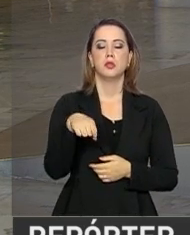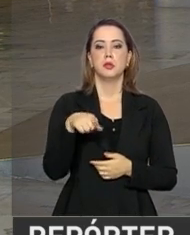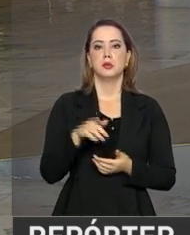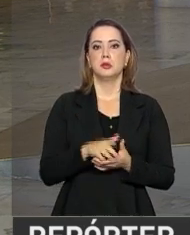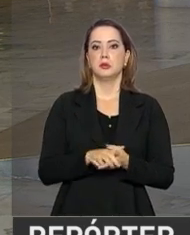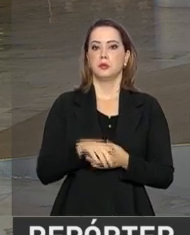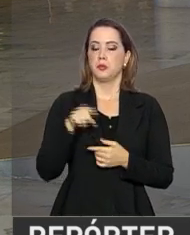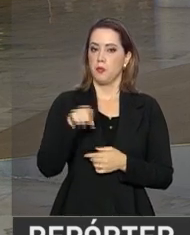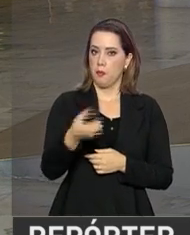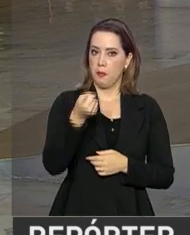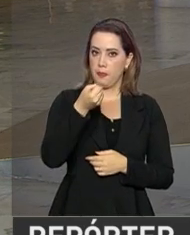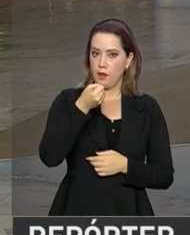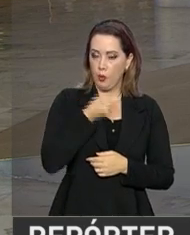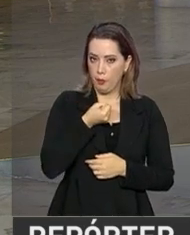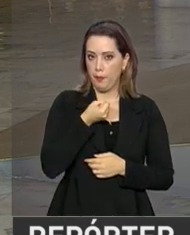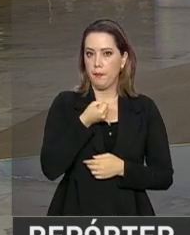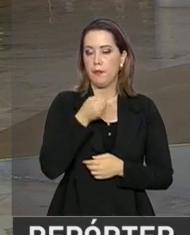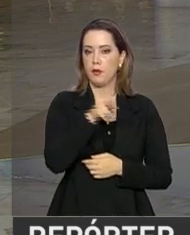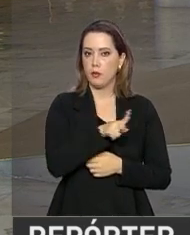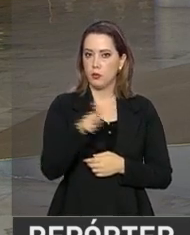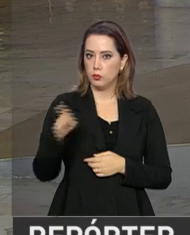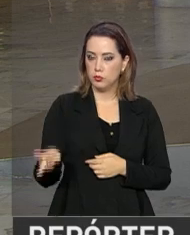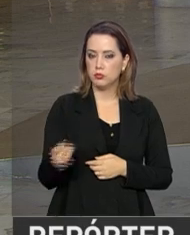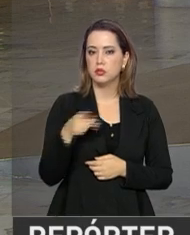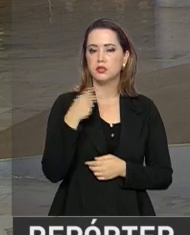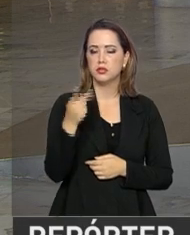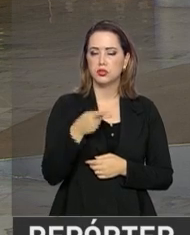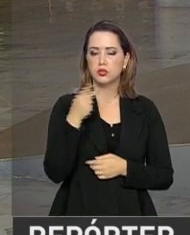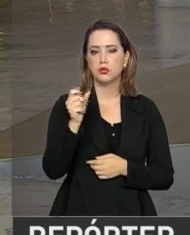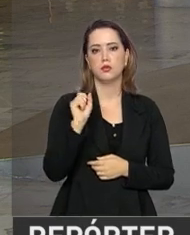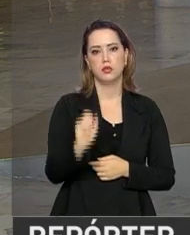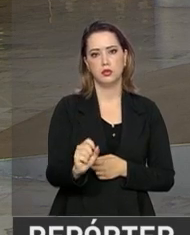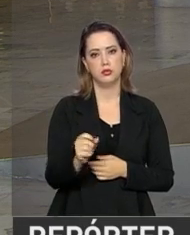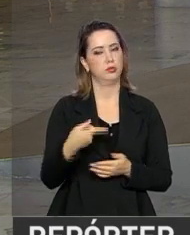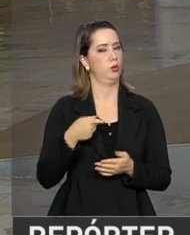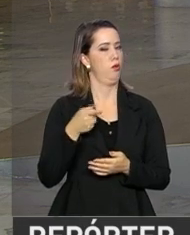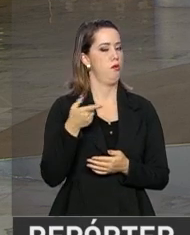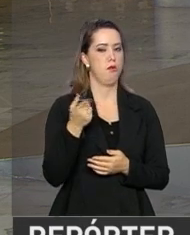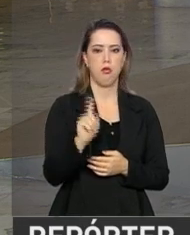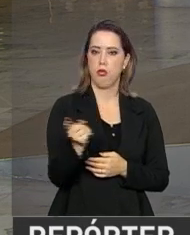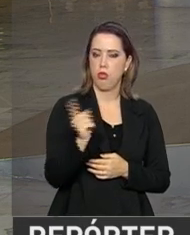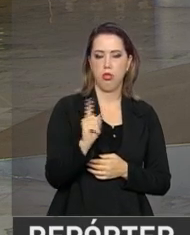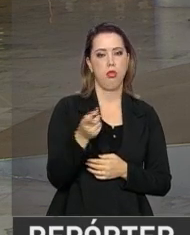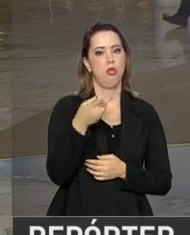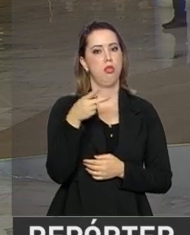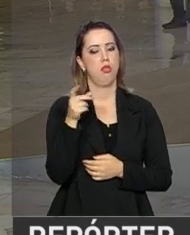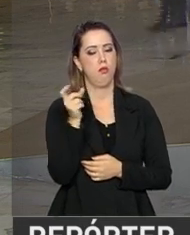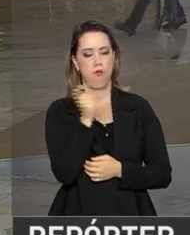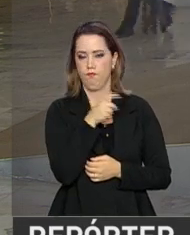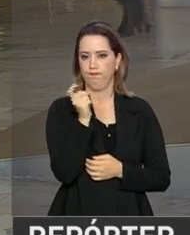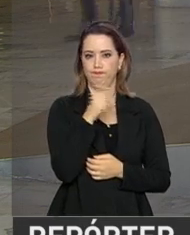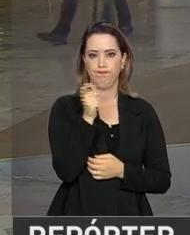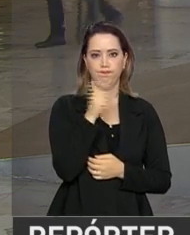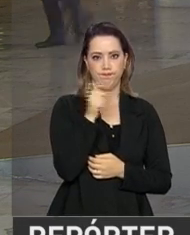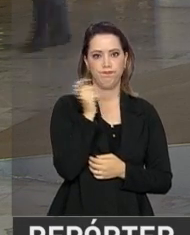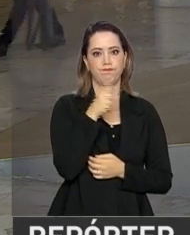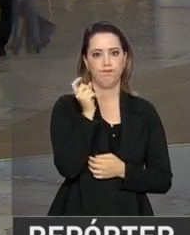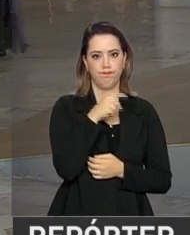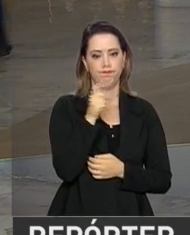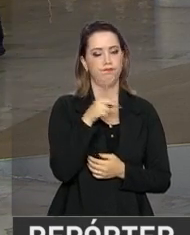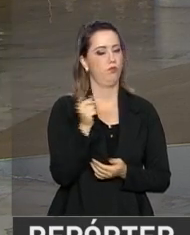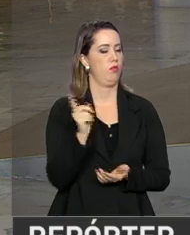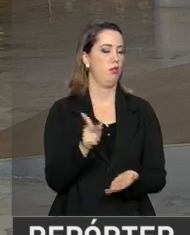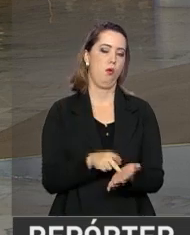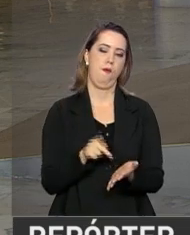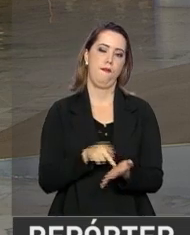Chalita nesse pronunciamento então de cerca de 10 minutos Michel Temer rebateu essas acusações disse que se tratam de